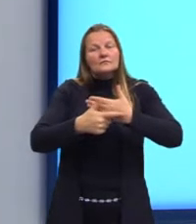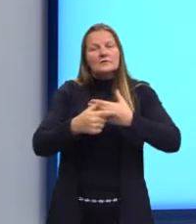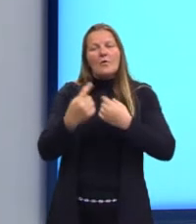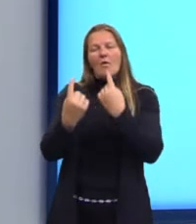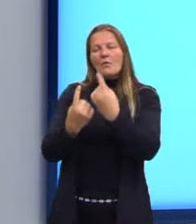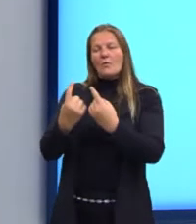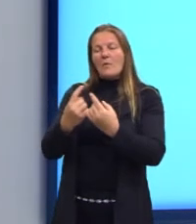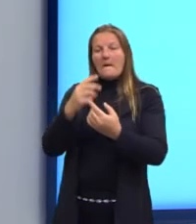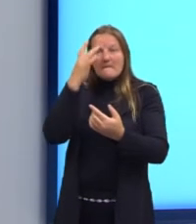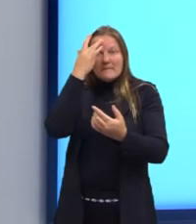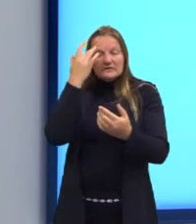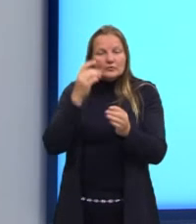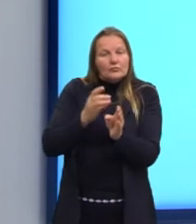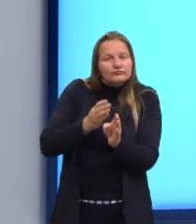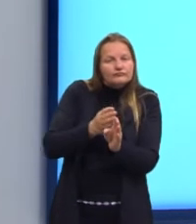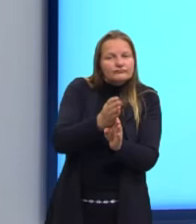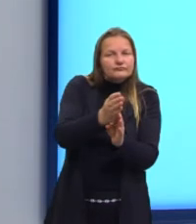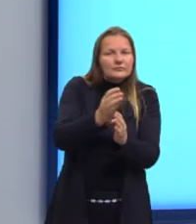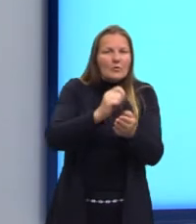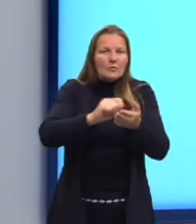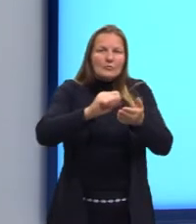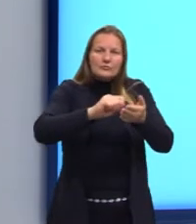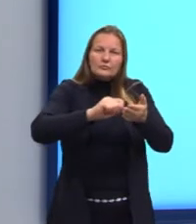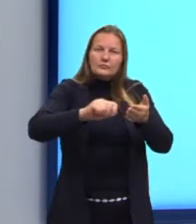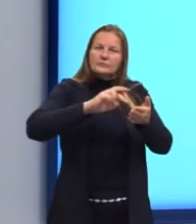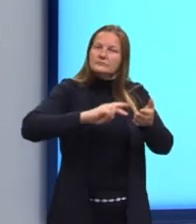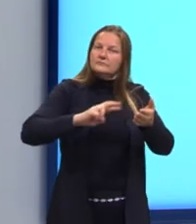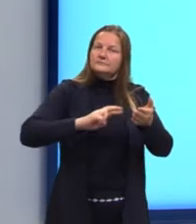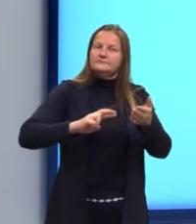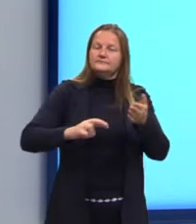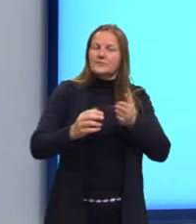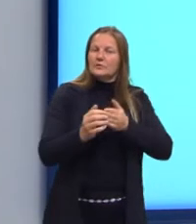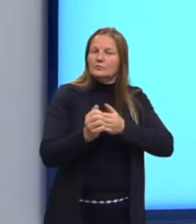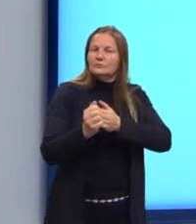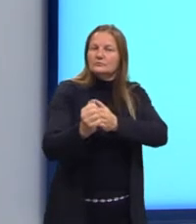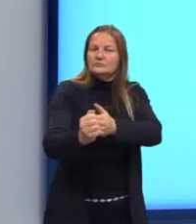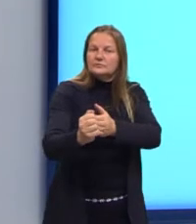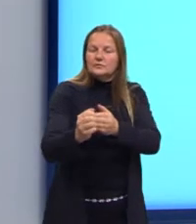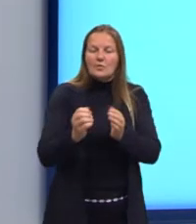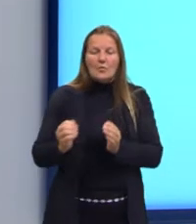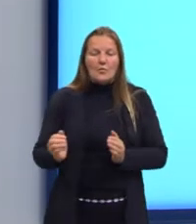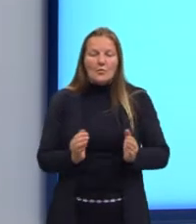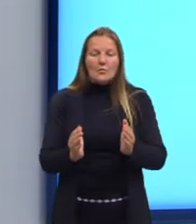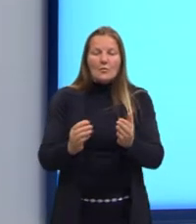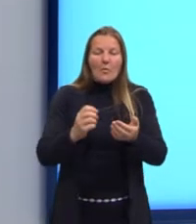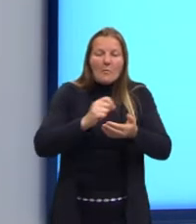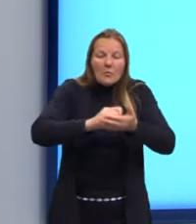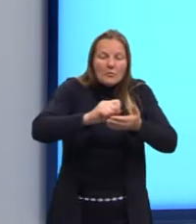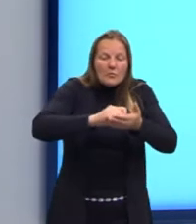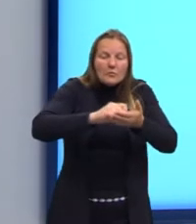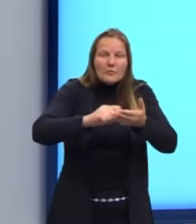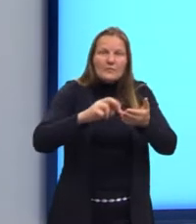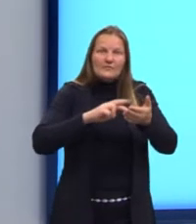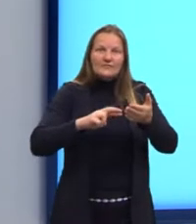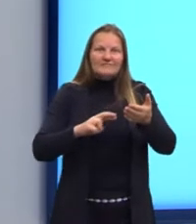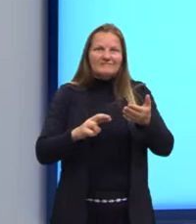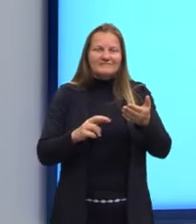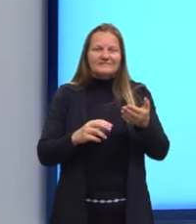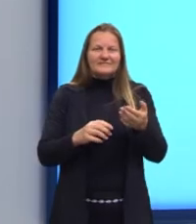tenha um direcionamento e servem né para o candidato tem o direcionamento sobre o que vai escrever beleza